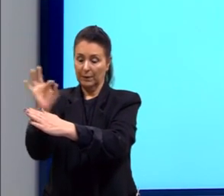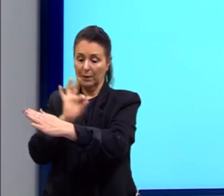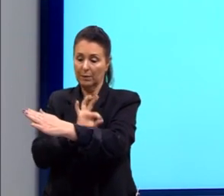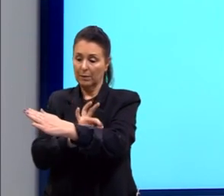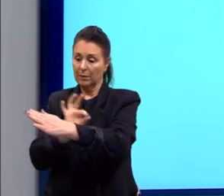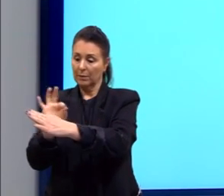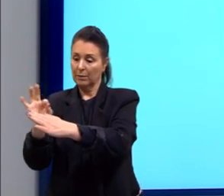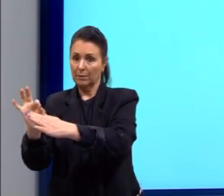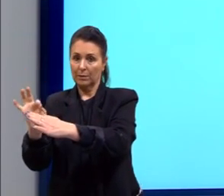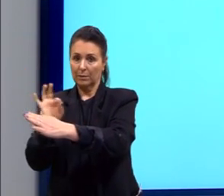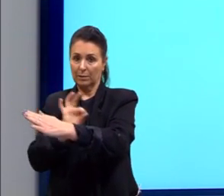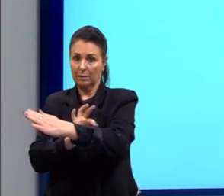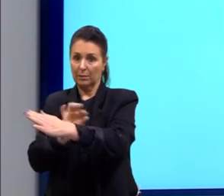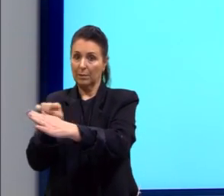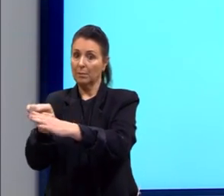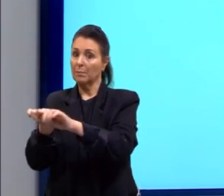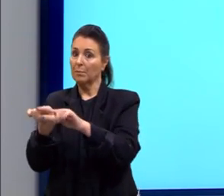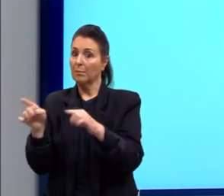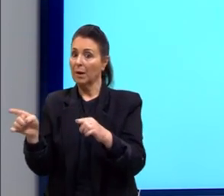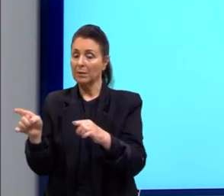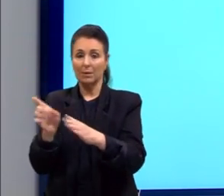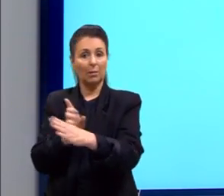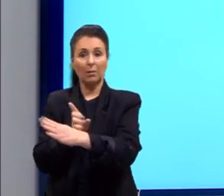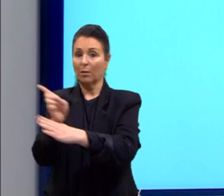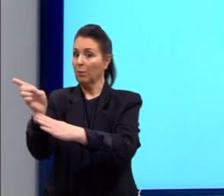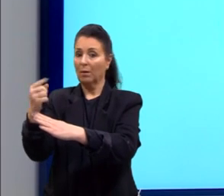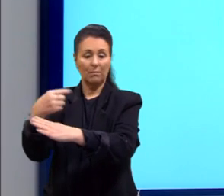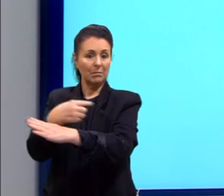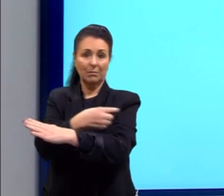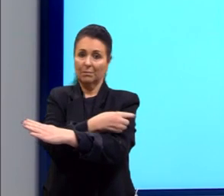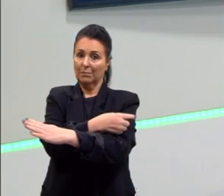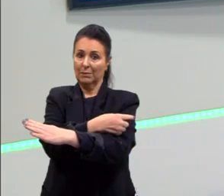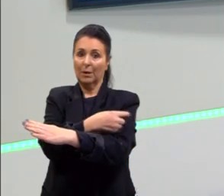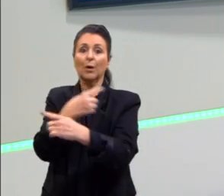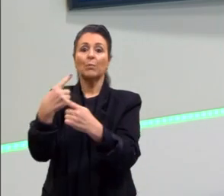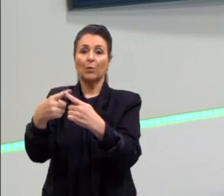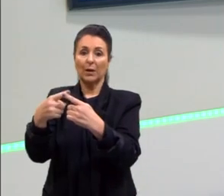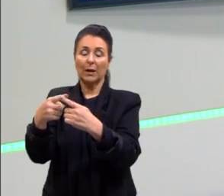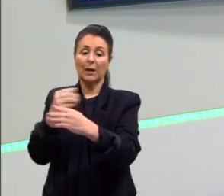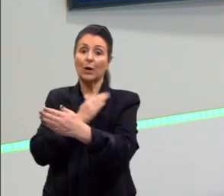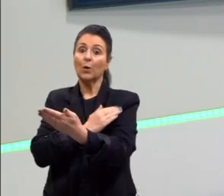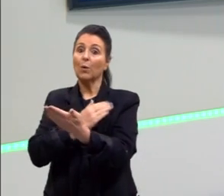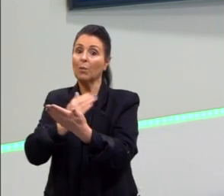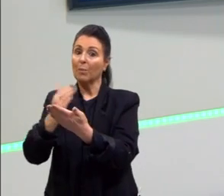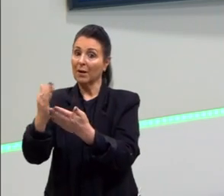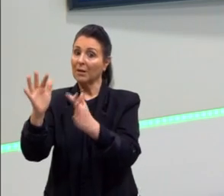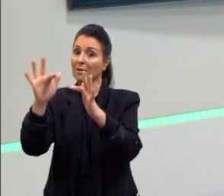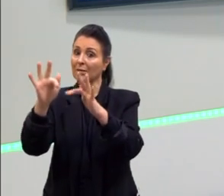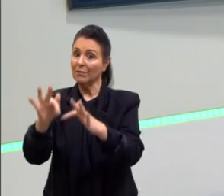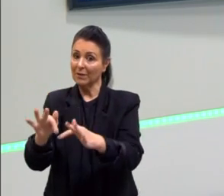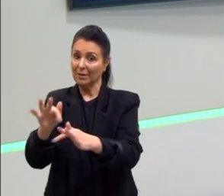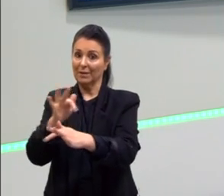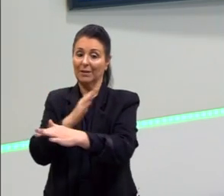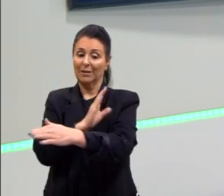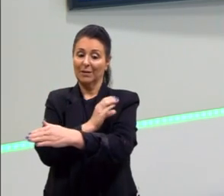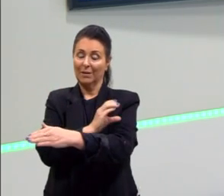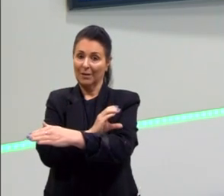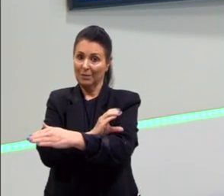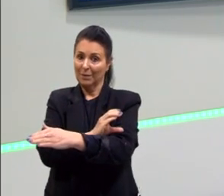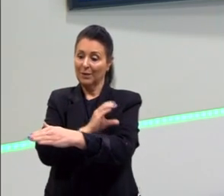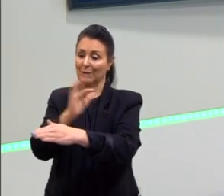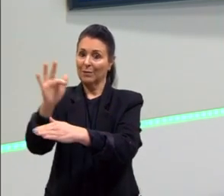cima mas agora não indicamos a setinha porque ele começa no ponto e e termina no ponto F